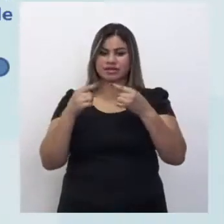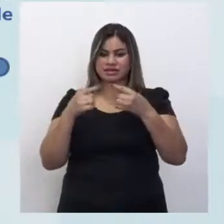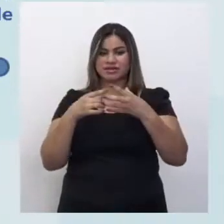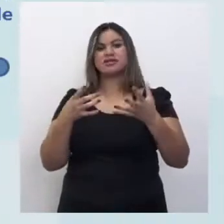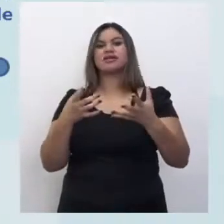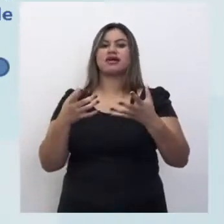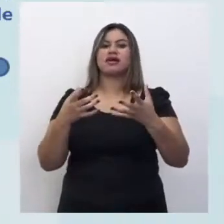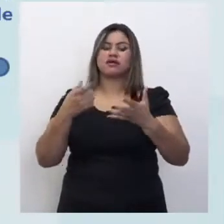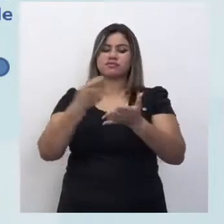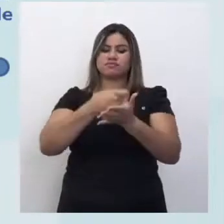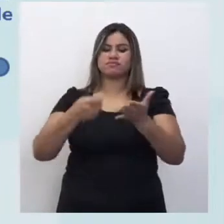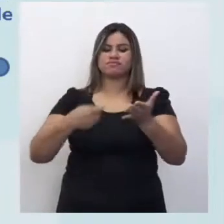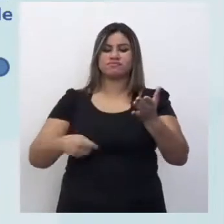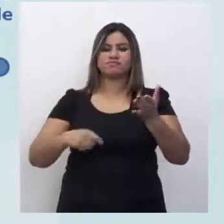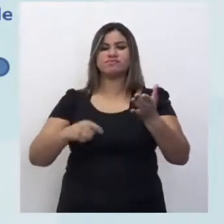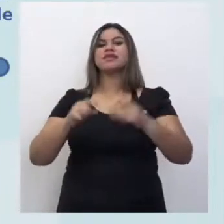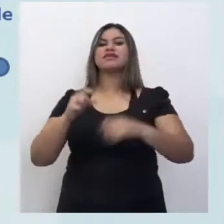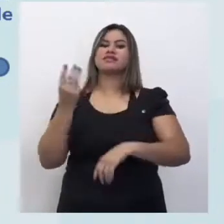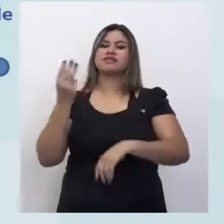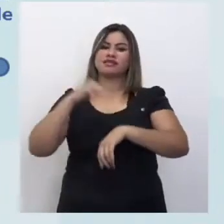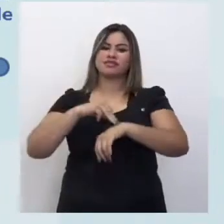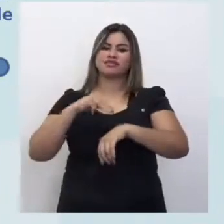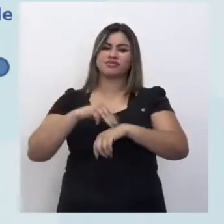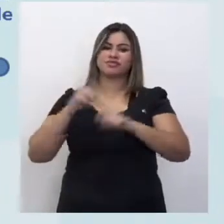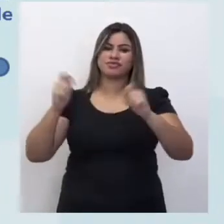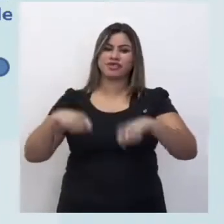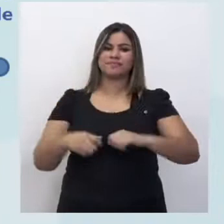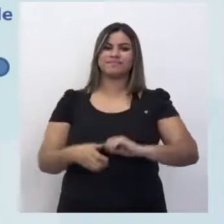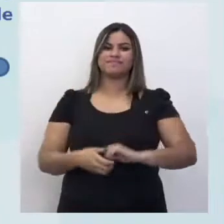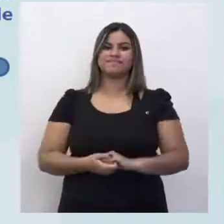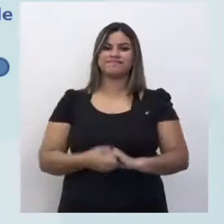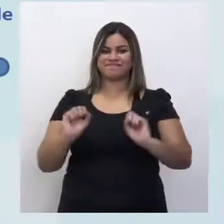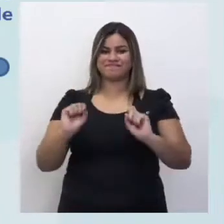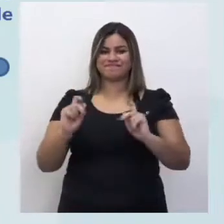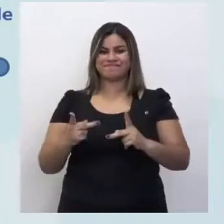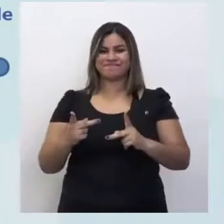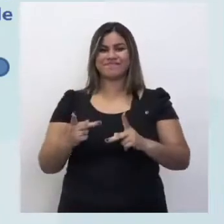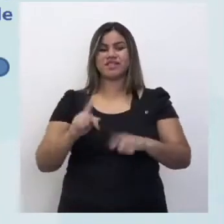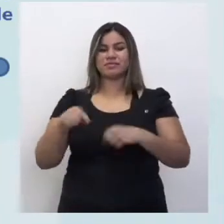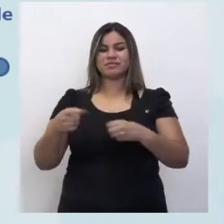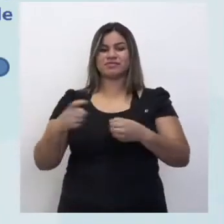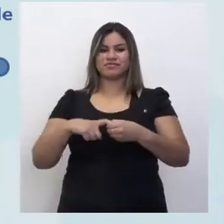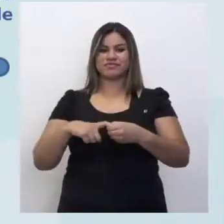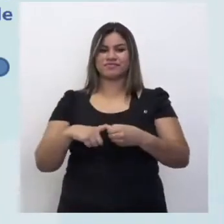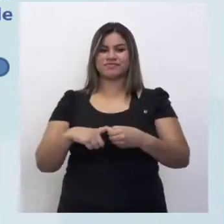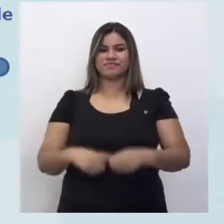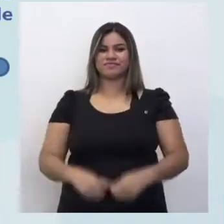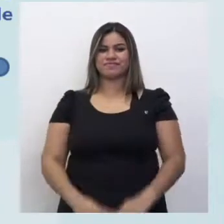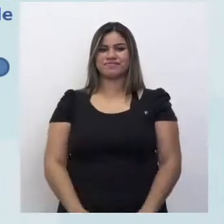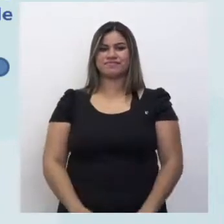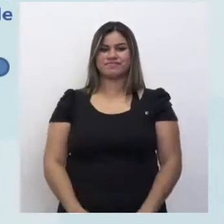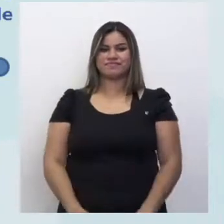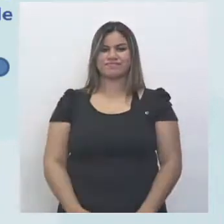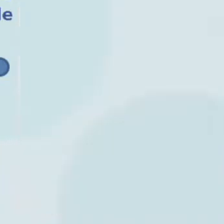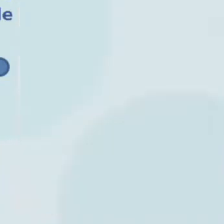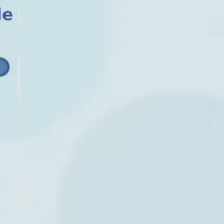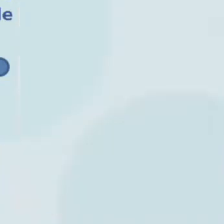por escrito, e a gente vai dar 3 minutos para vocês fazerem isso, beleza? Já já a gente volta.